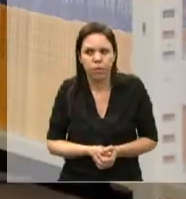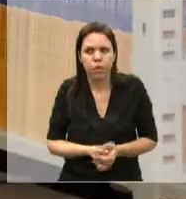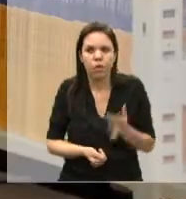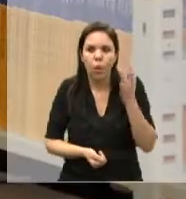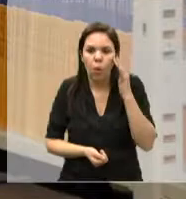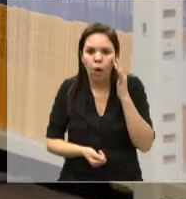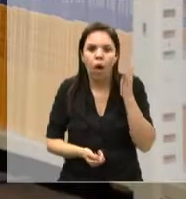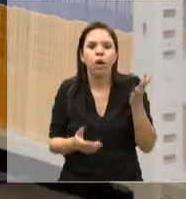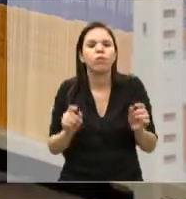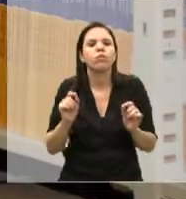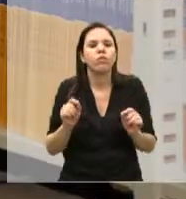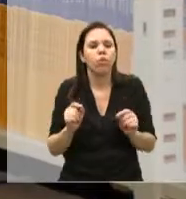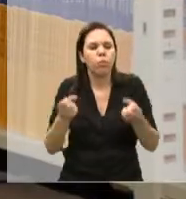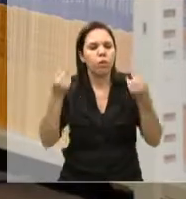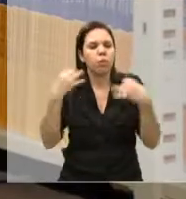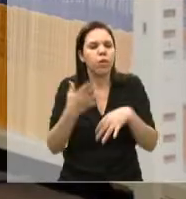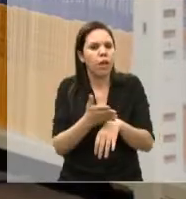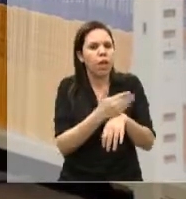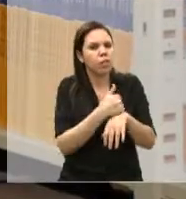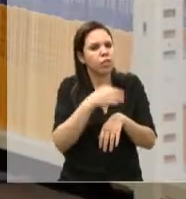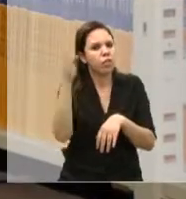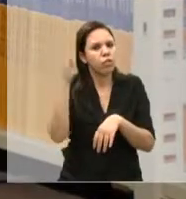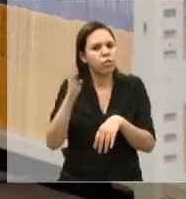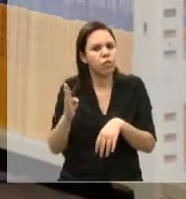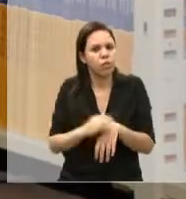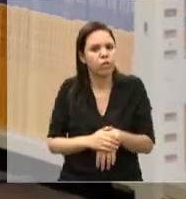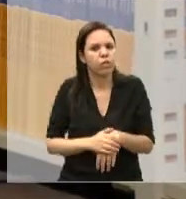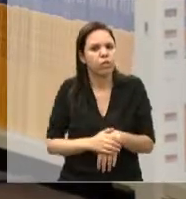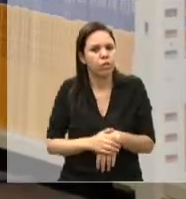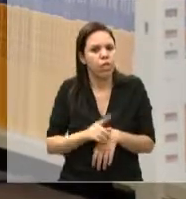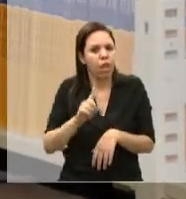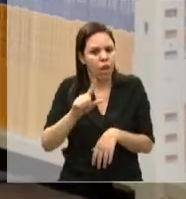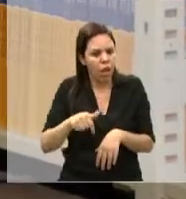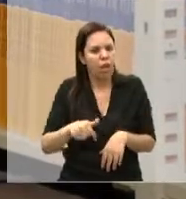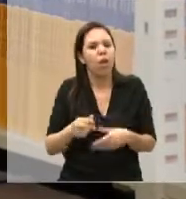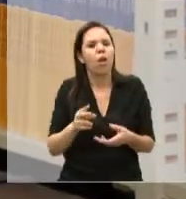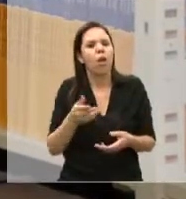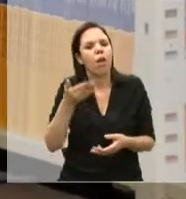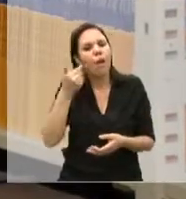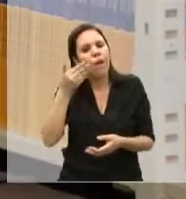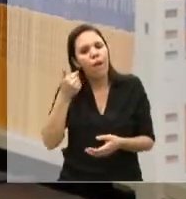o seguinte, como eu falei antes, o Brasil ainda ele é um consumidor de